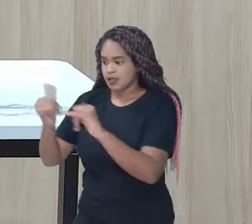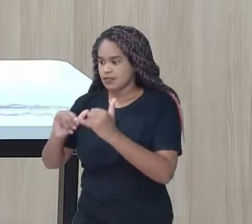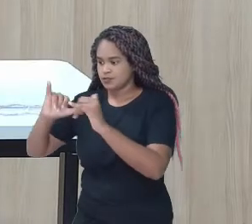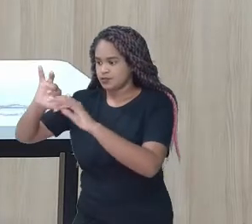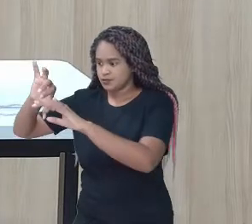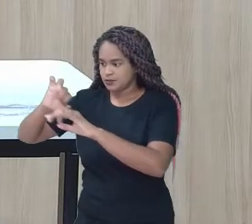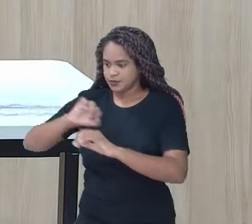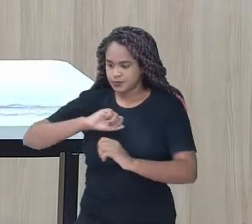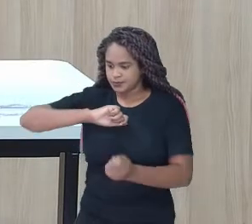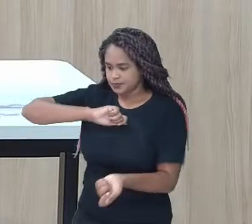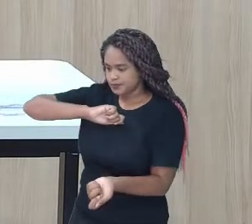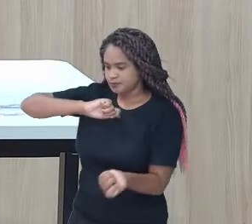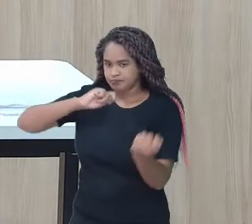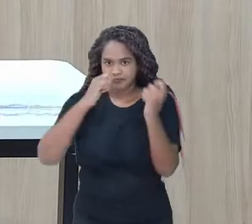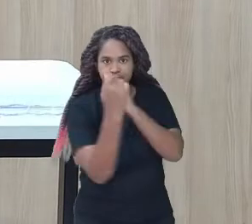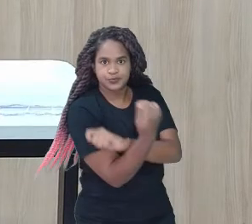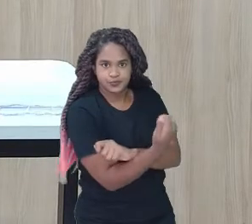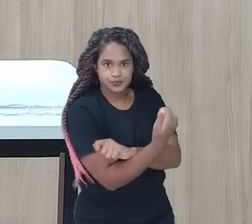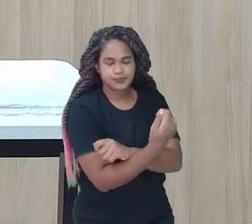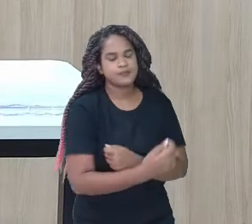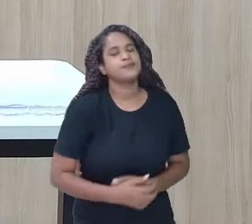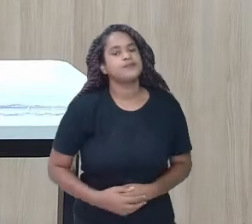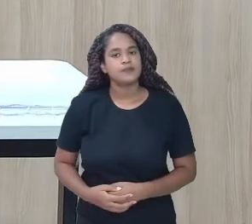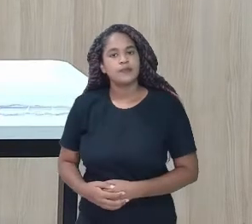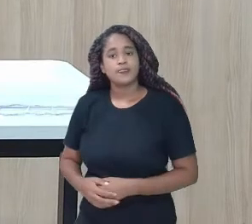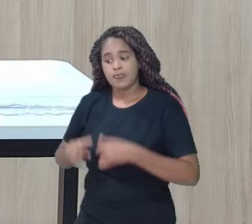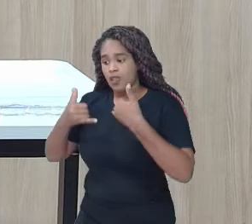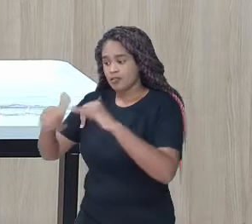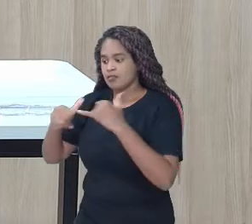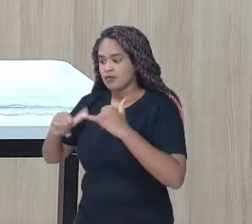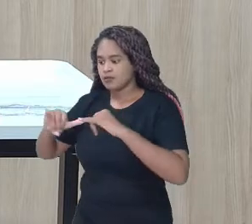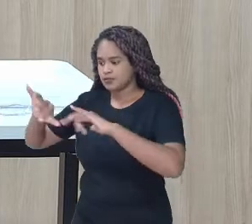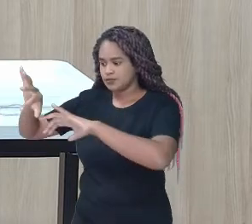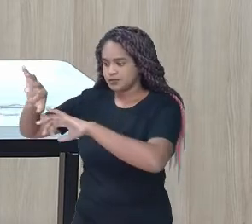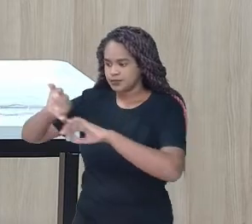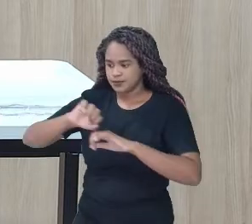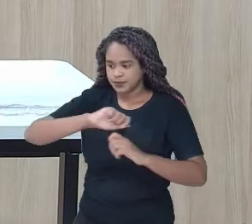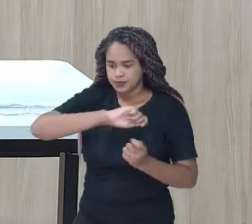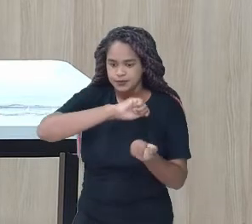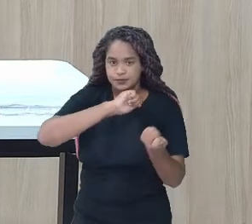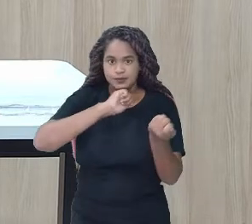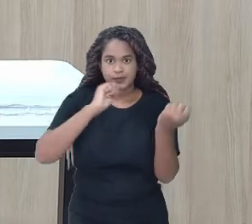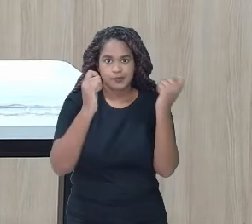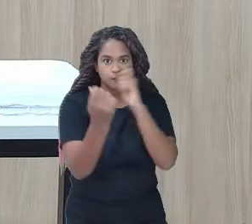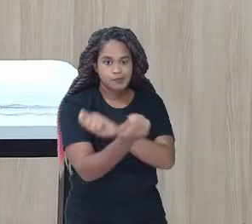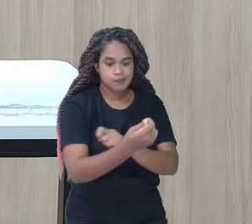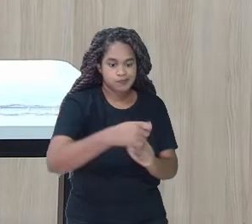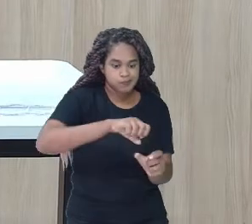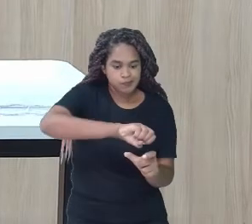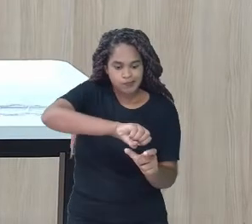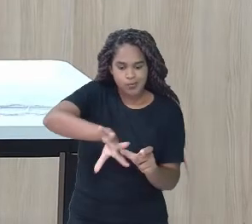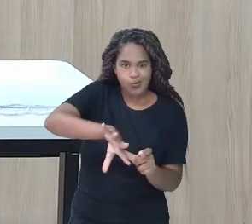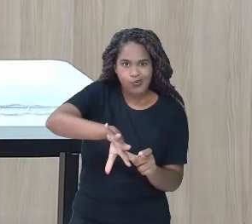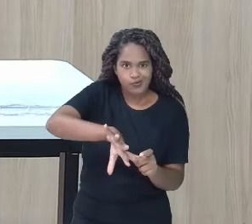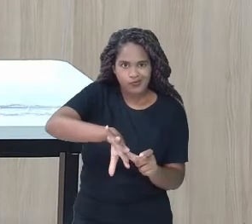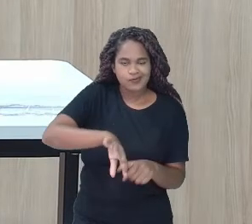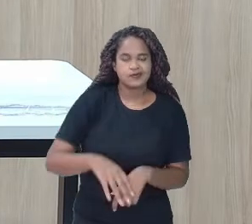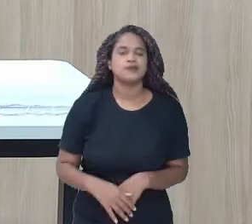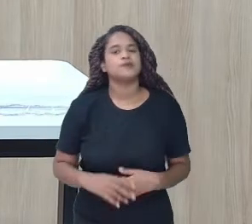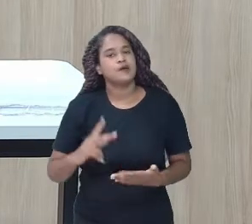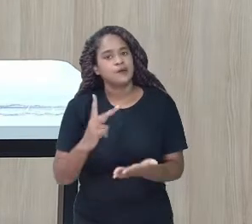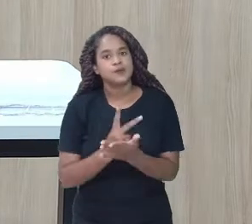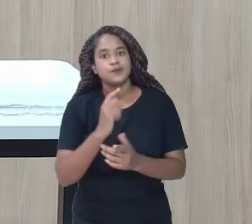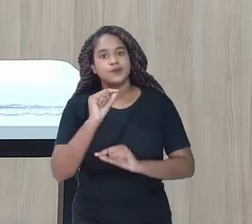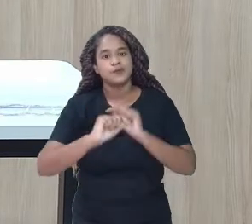de energia, né? A energia elétrica foi transformada na energia luminosa. Então, houve